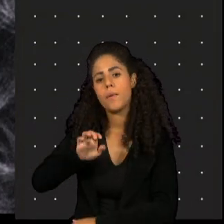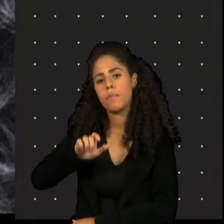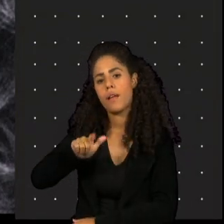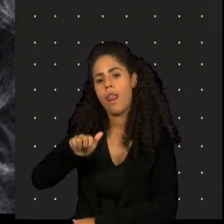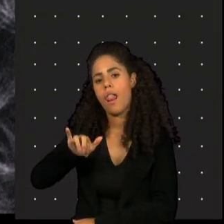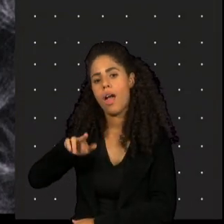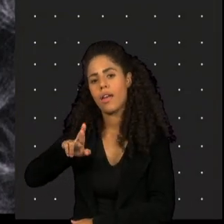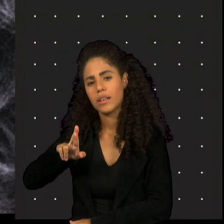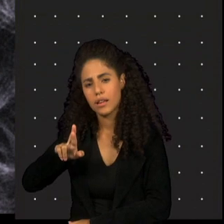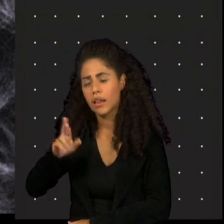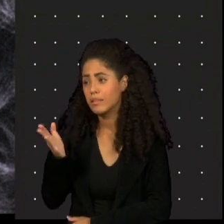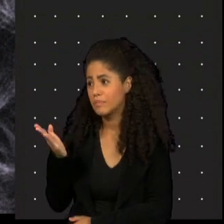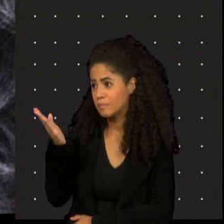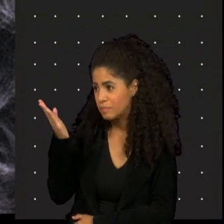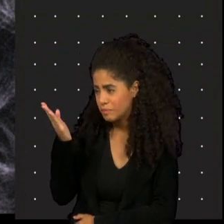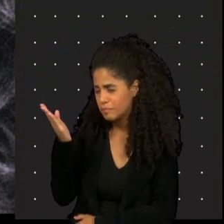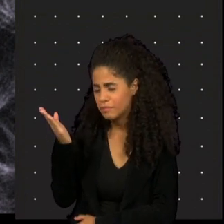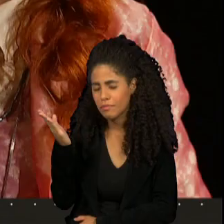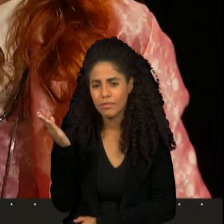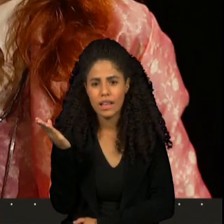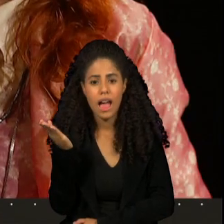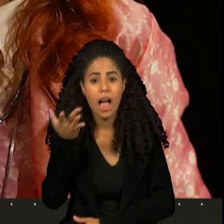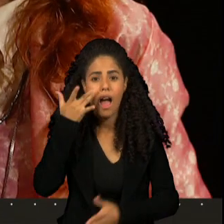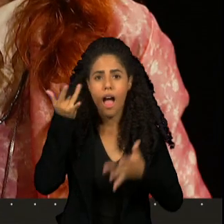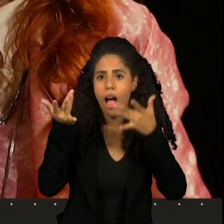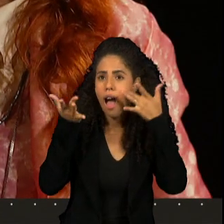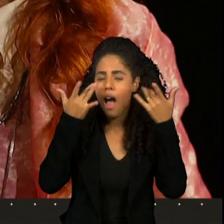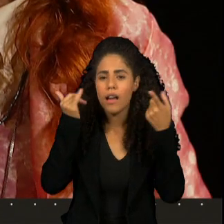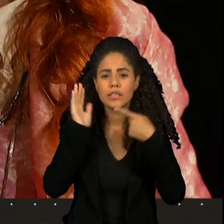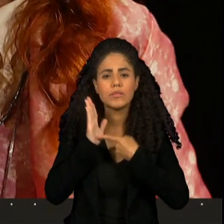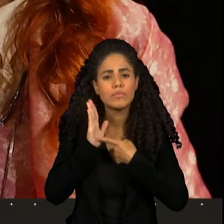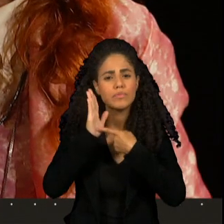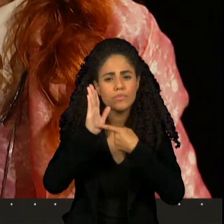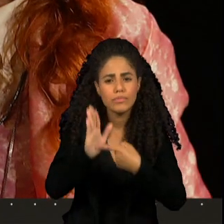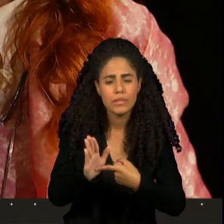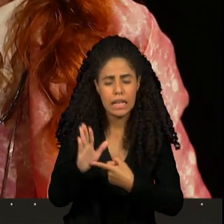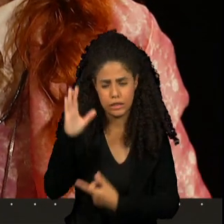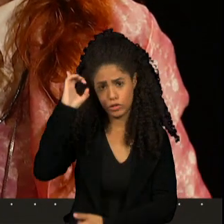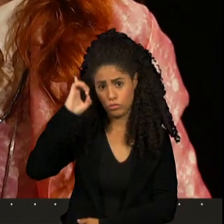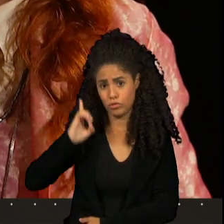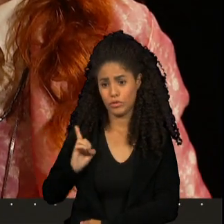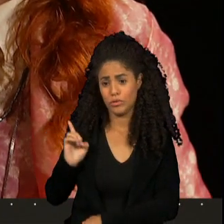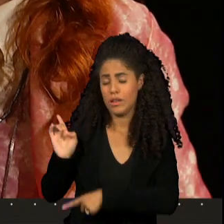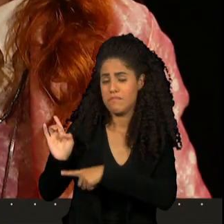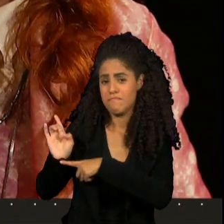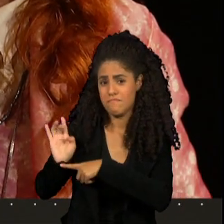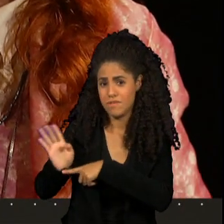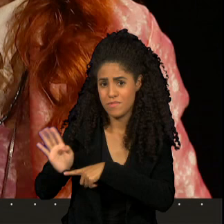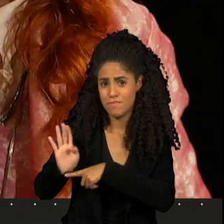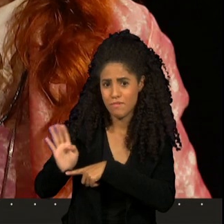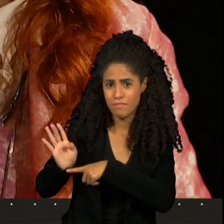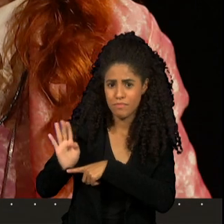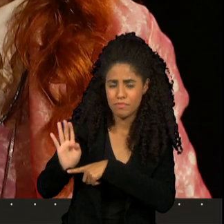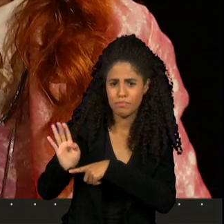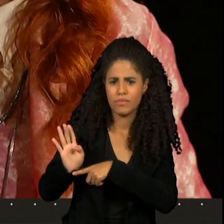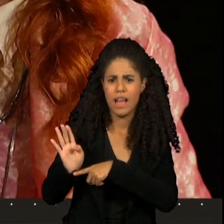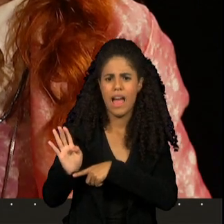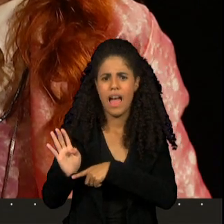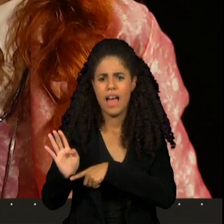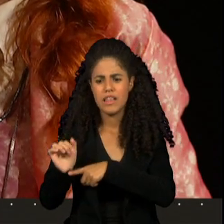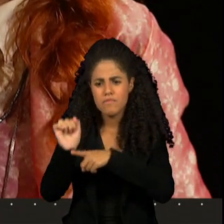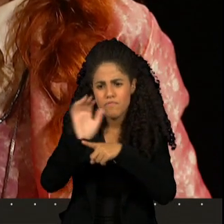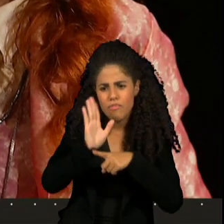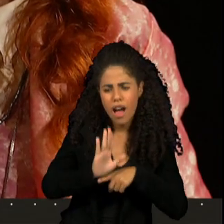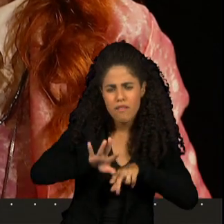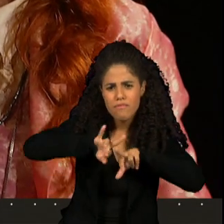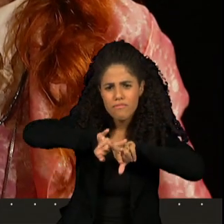Experimentou sua arte em diversos filmes. Diretora de cinema, realizadora de filmes